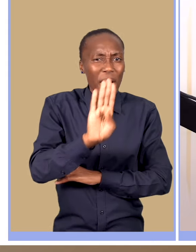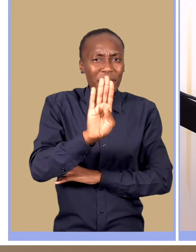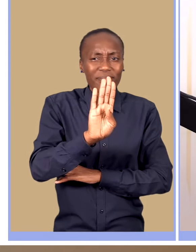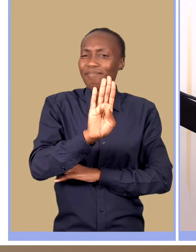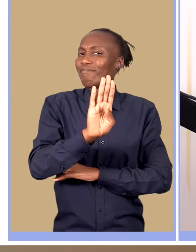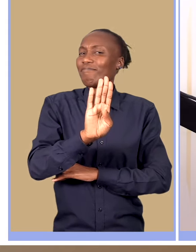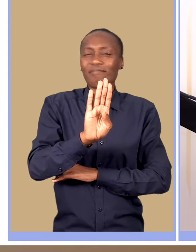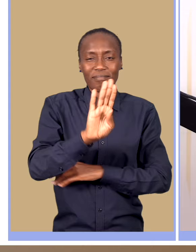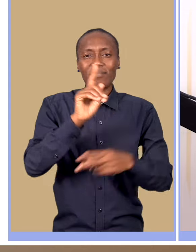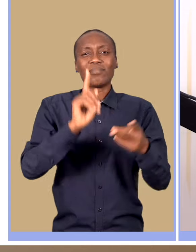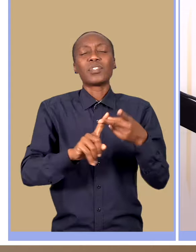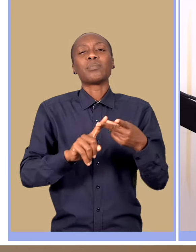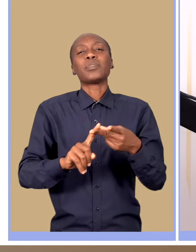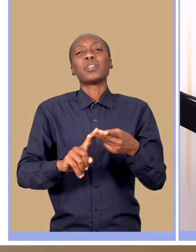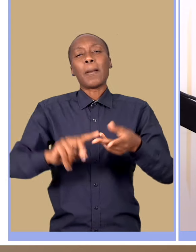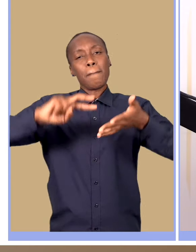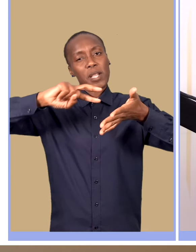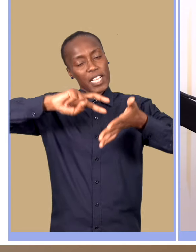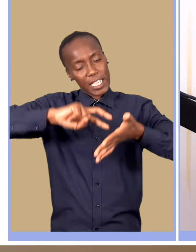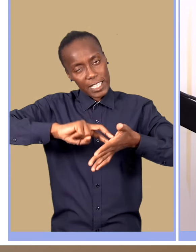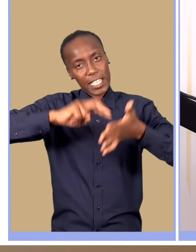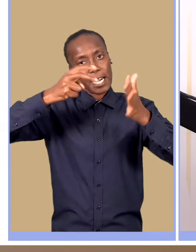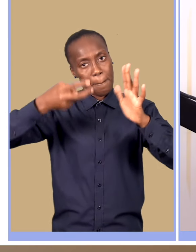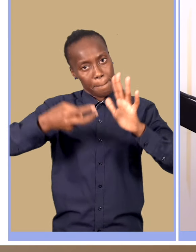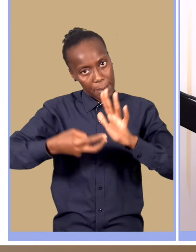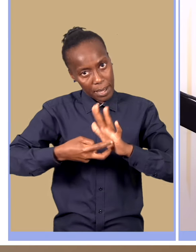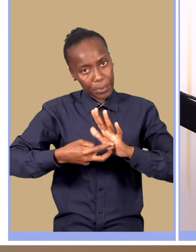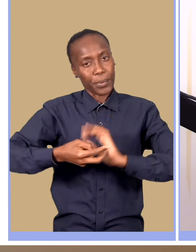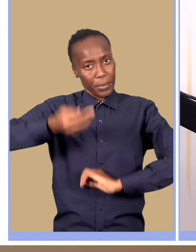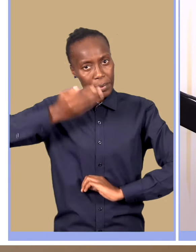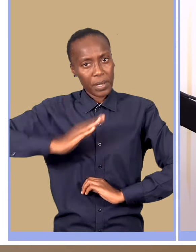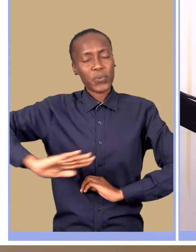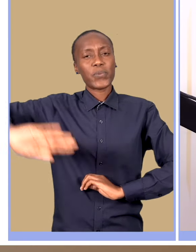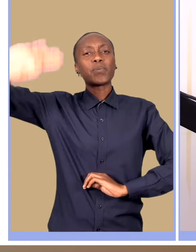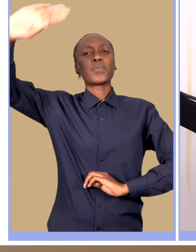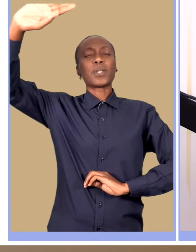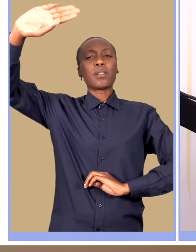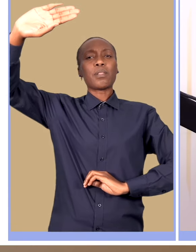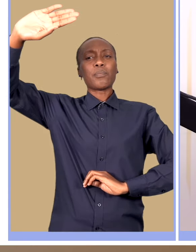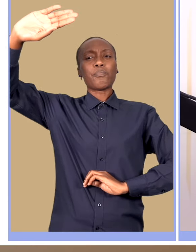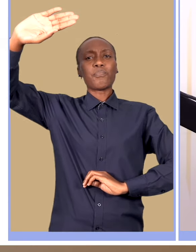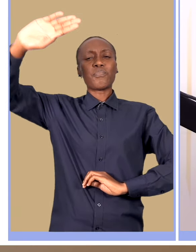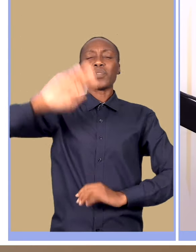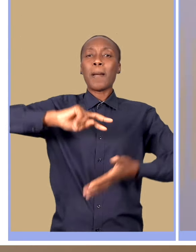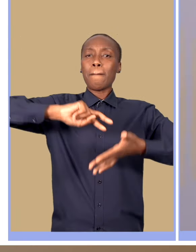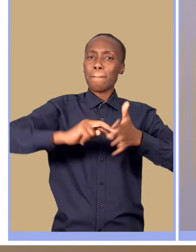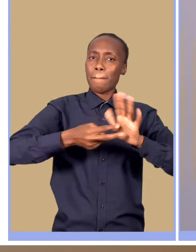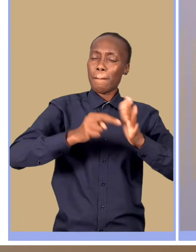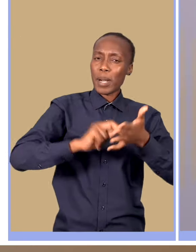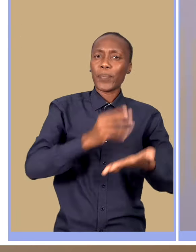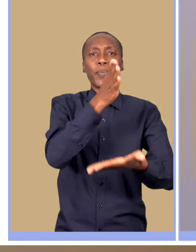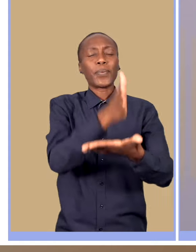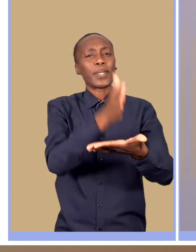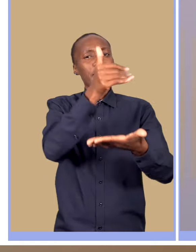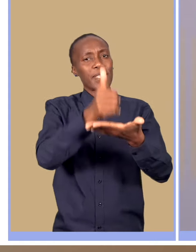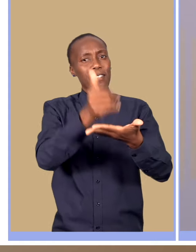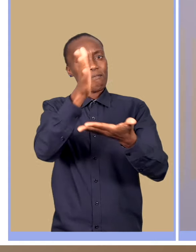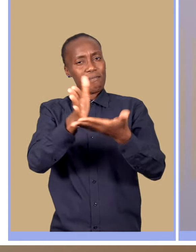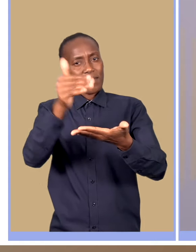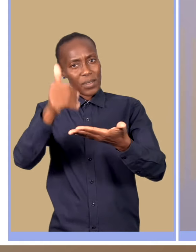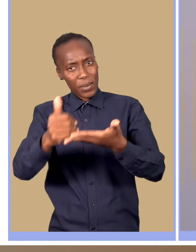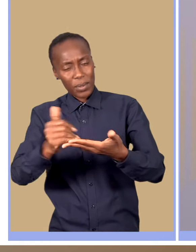em Boane, mas é uma questão mesmo de uma planificação nacional, não é? Uma planificação setorial, etc,